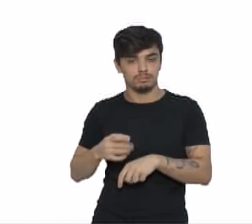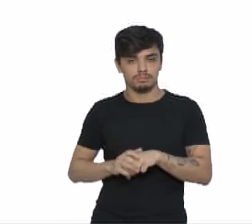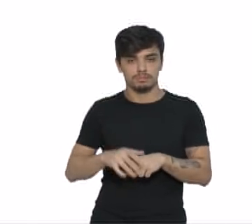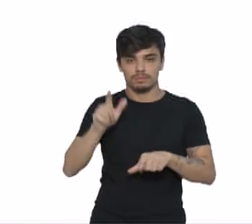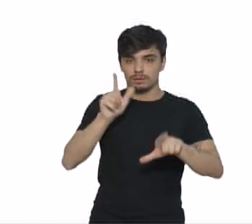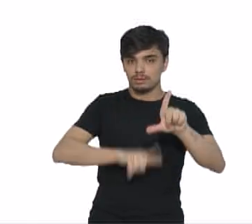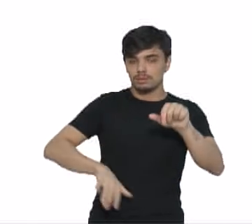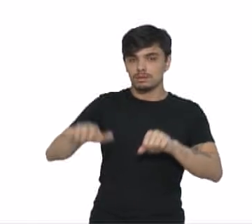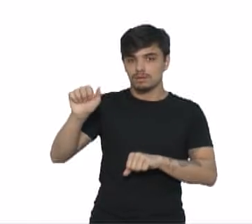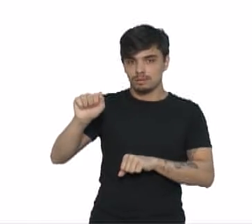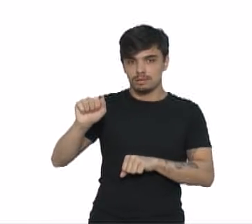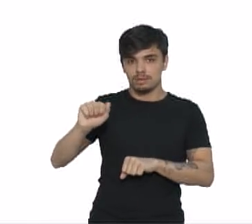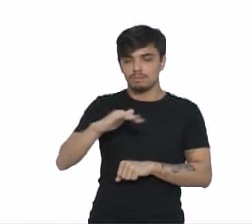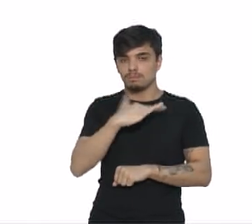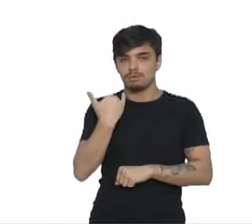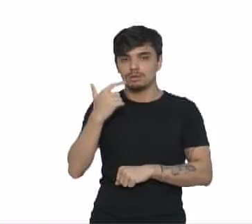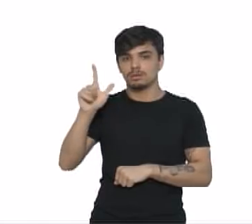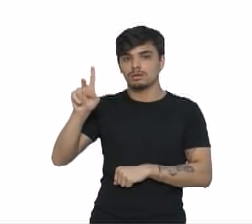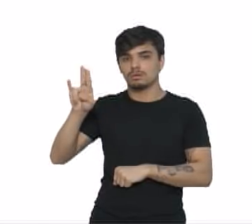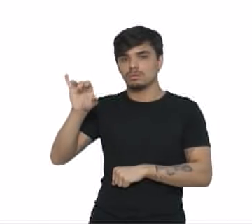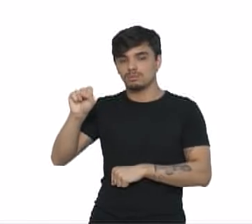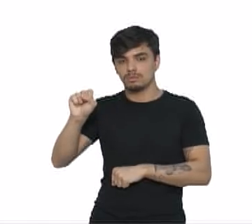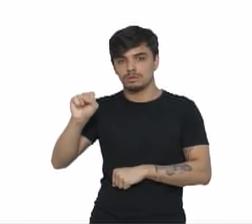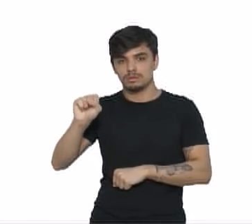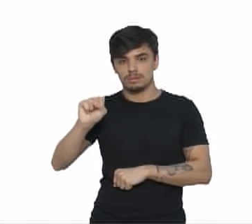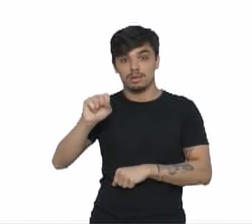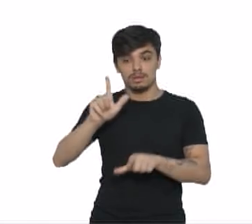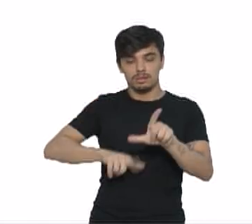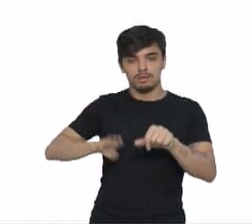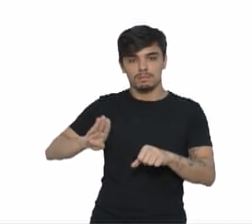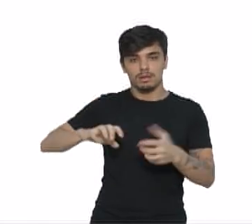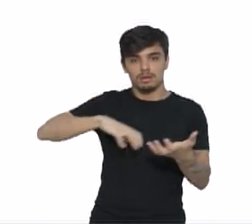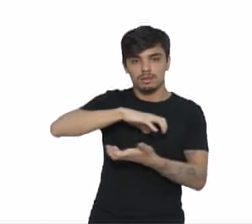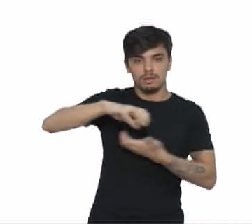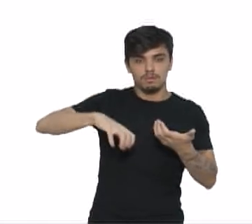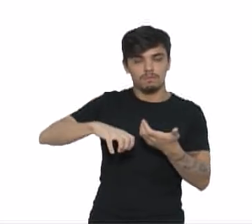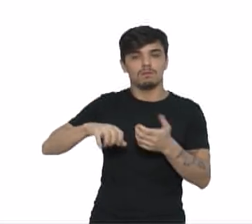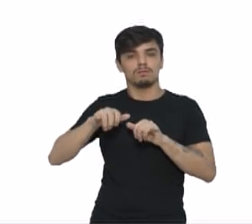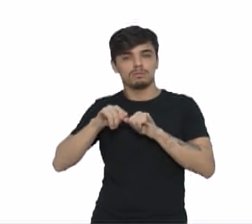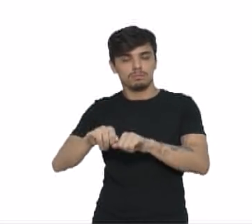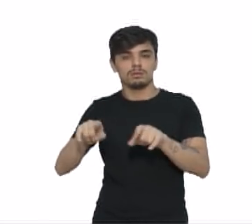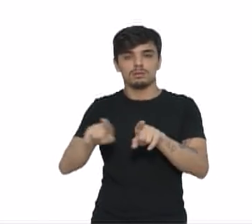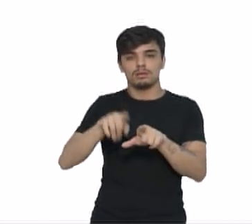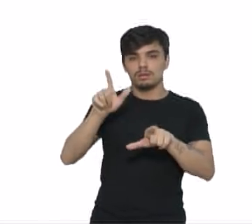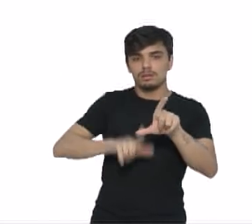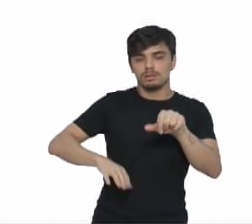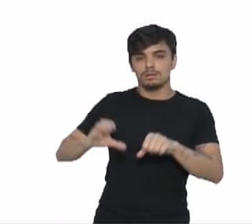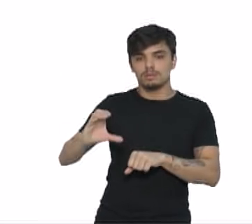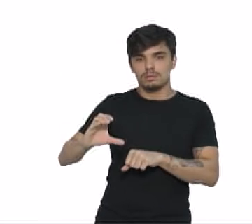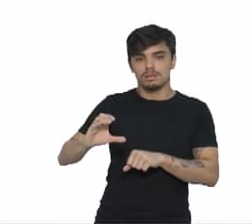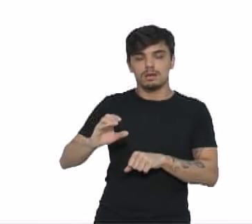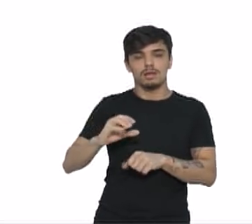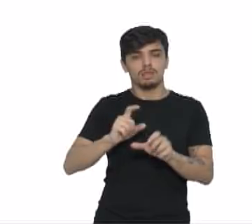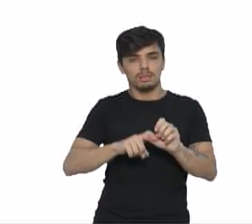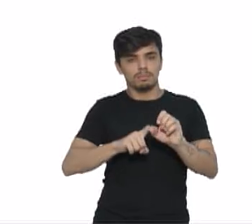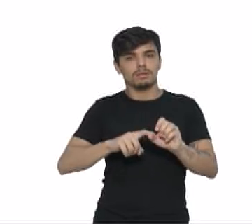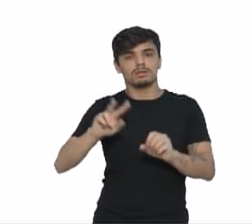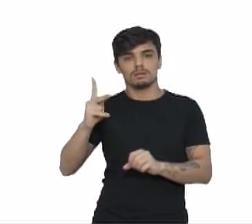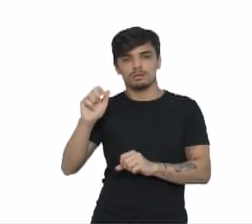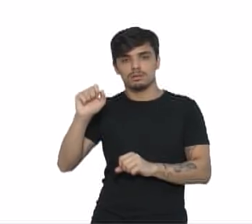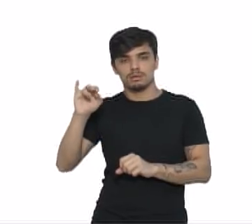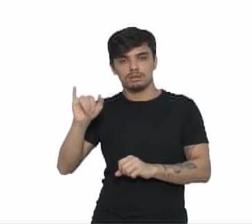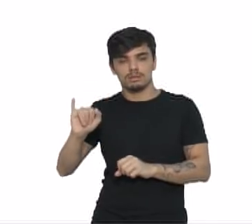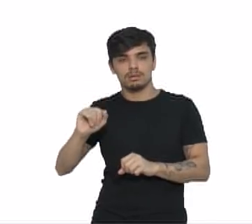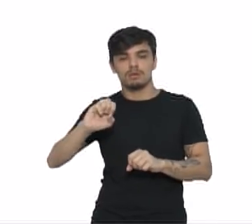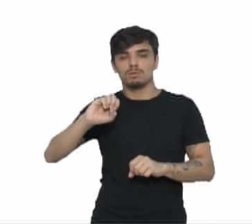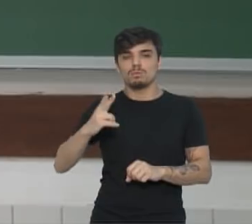A execução de Luís XVI, B. A revolta do exército puritano, C. A independência do Haiti ou D. O